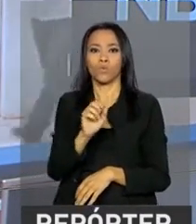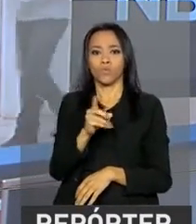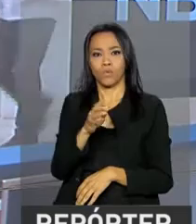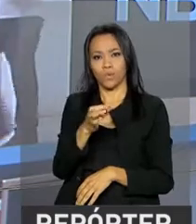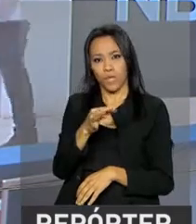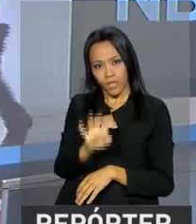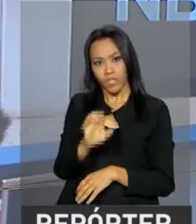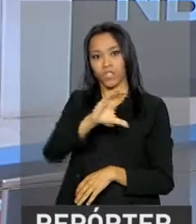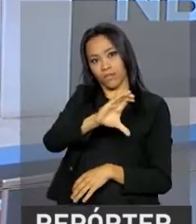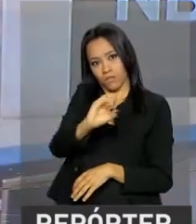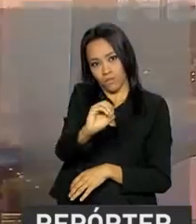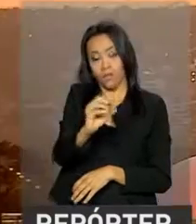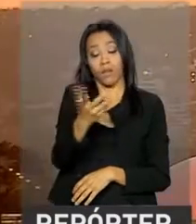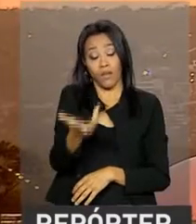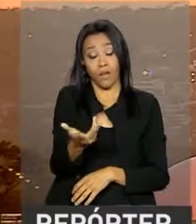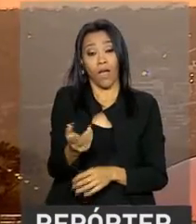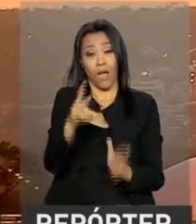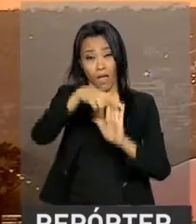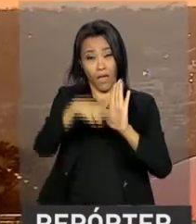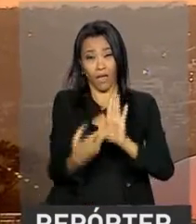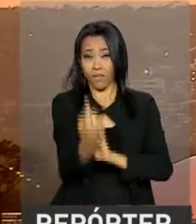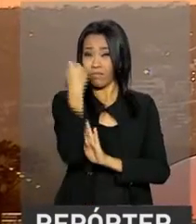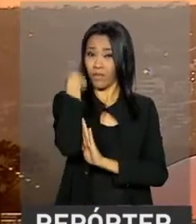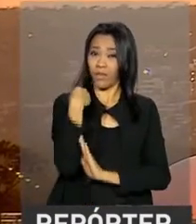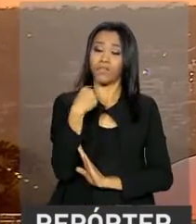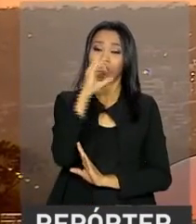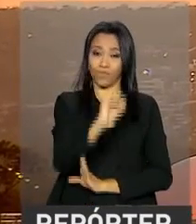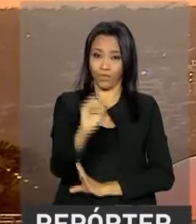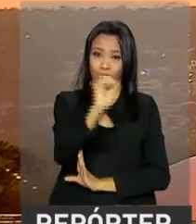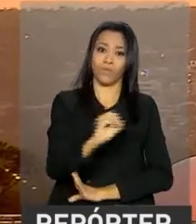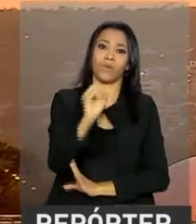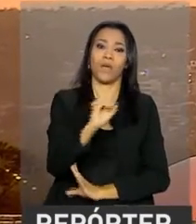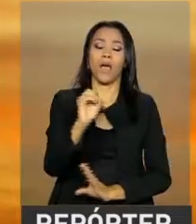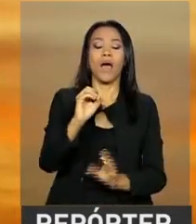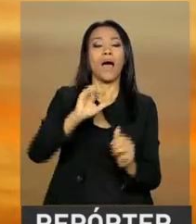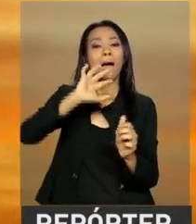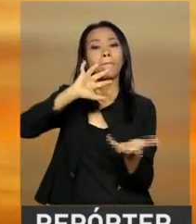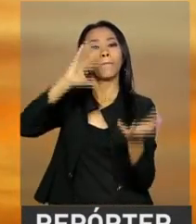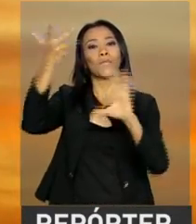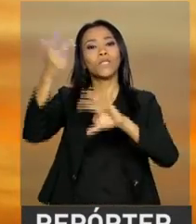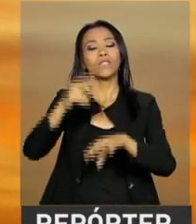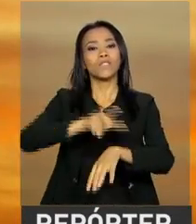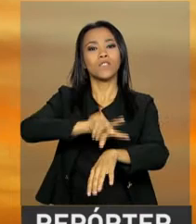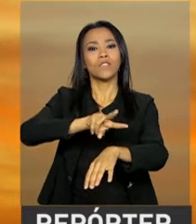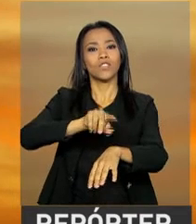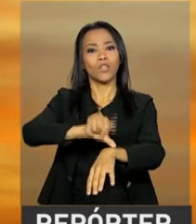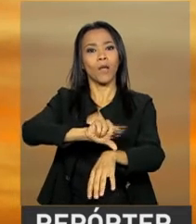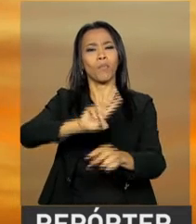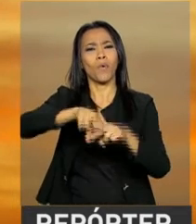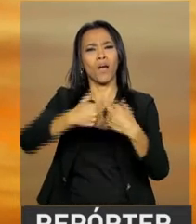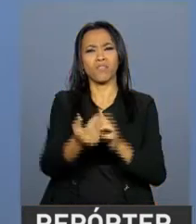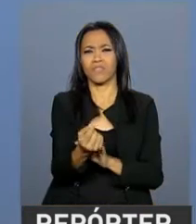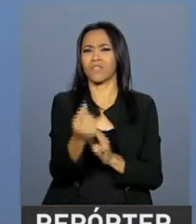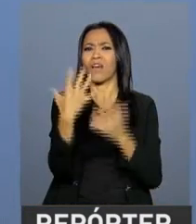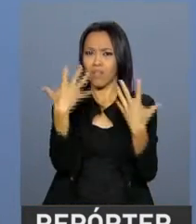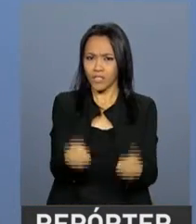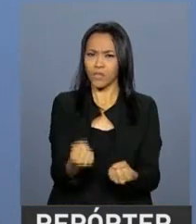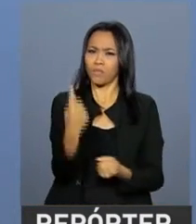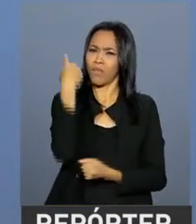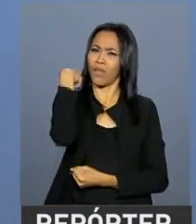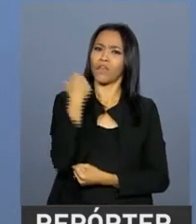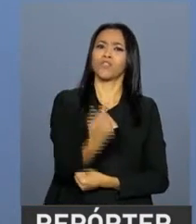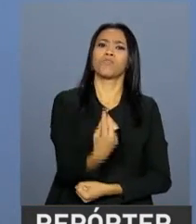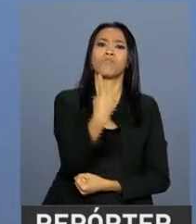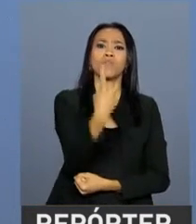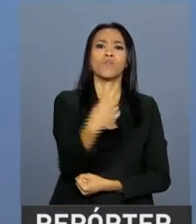oeste a medida está em vigor desde outubro a mudança de horário é adotada no brasil desde 1931 com